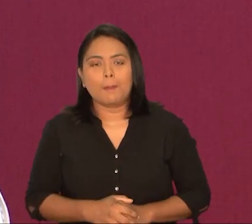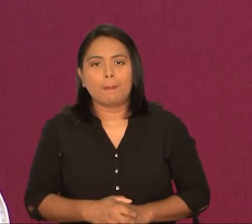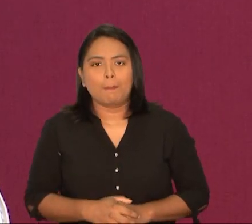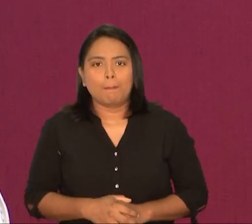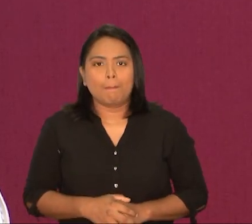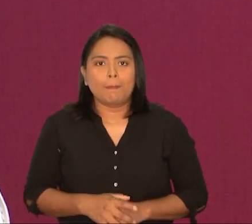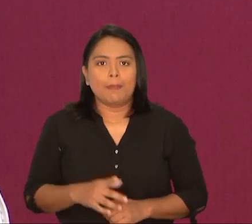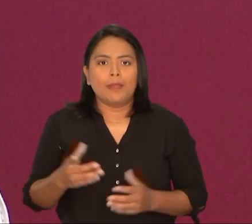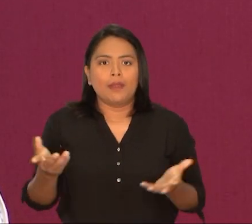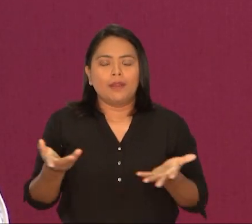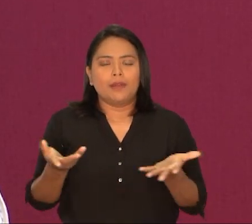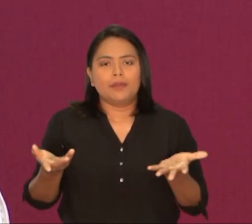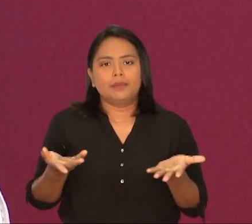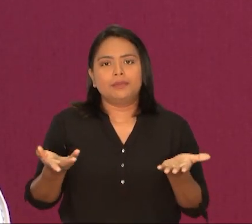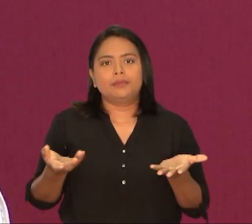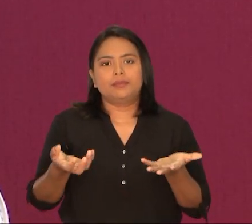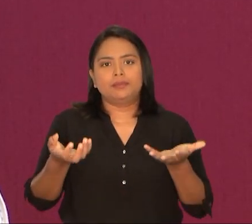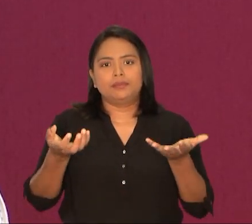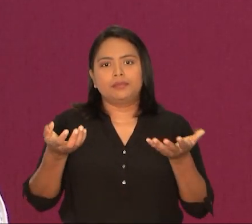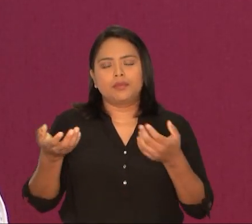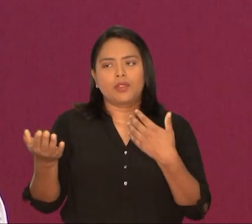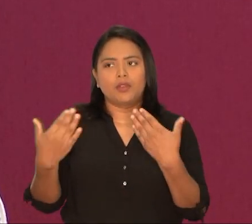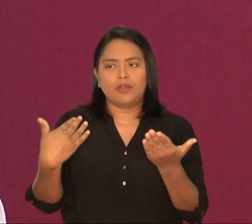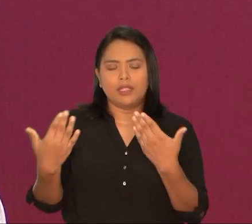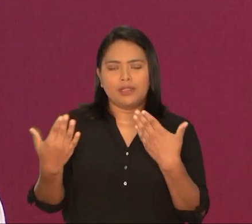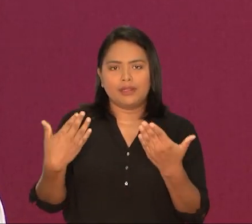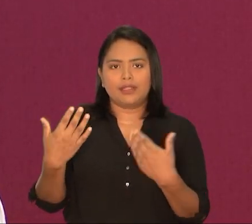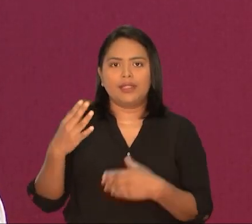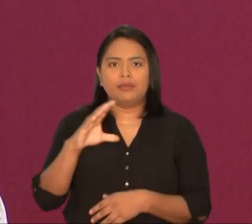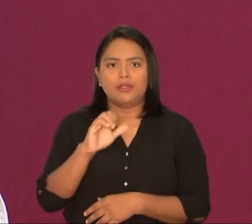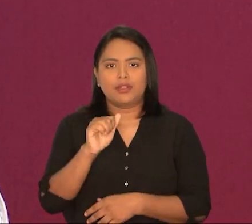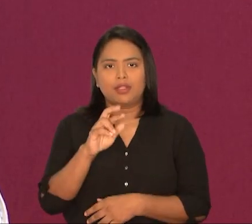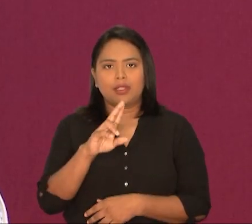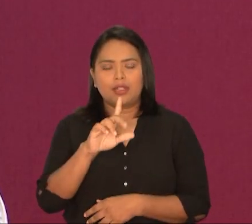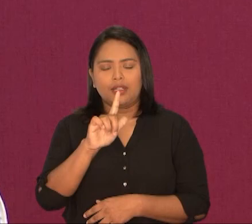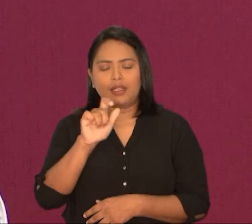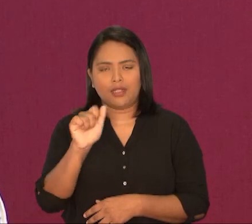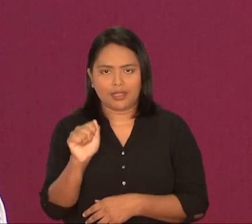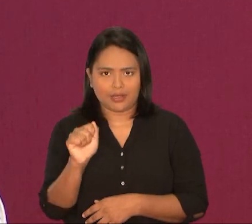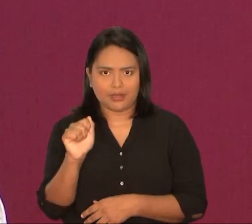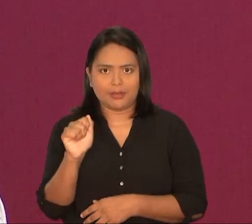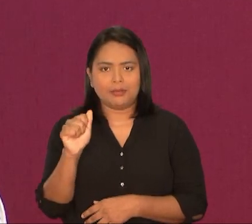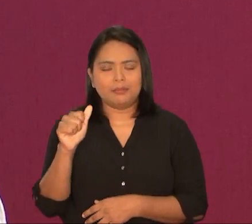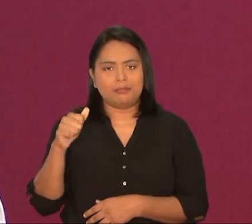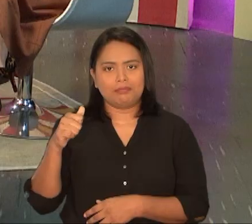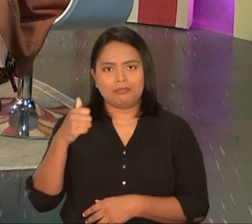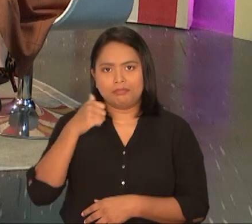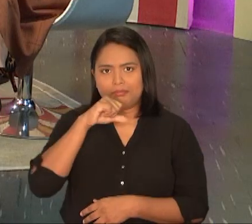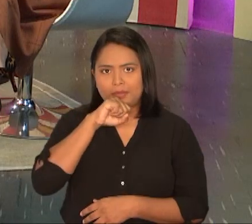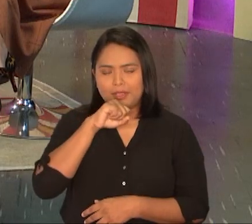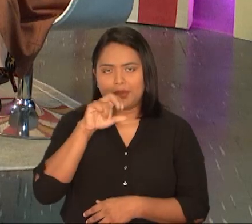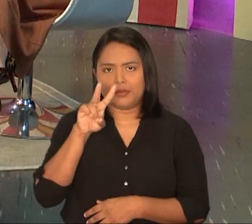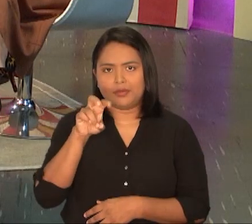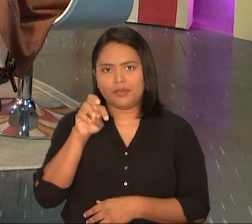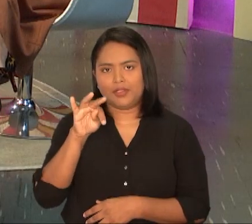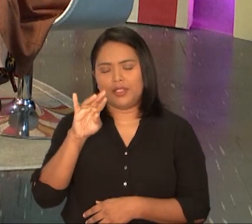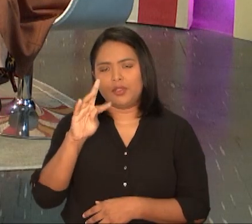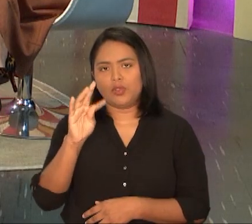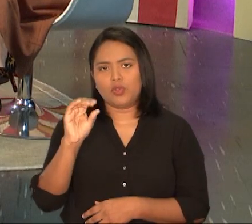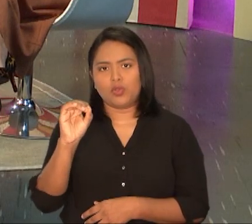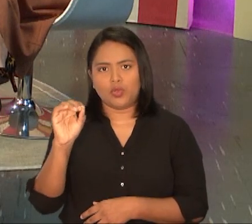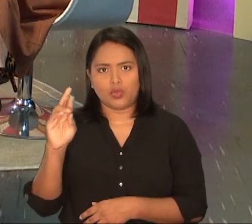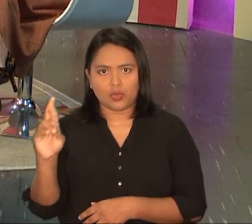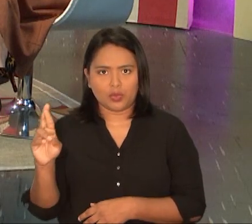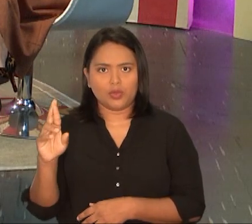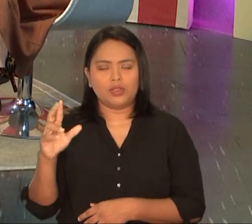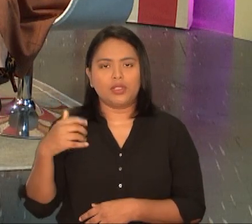Carla, que é a mãe do Vitor, de 20 anos, né? E Carla, vocês descobriram o autismo dele desde criança, né?